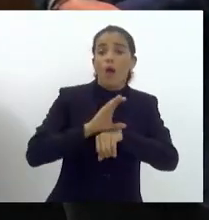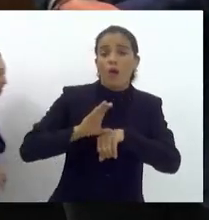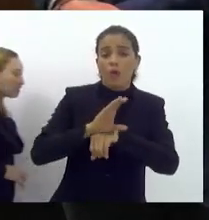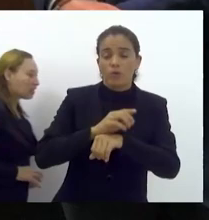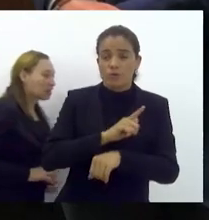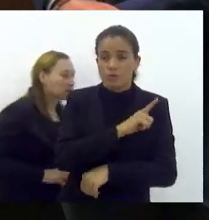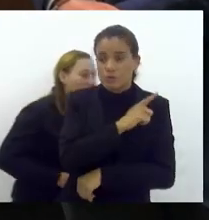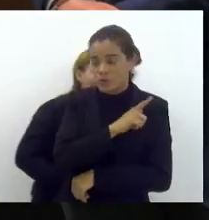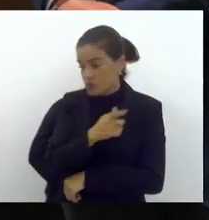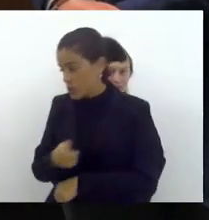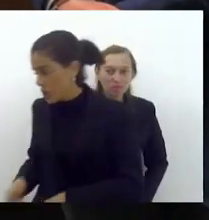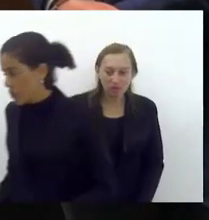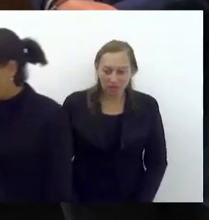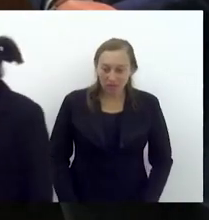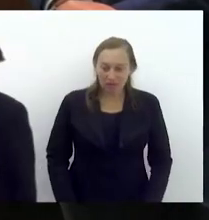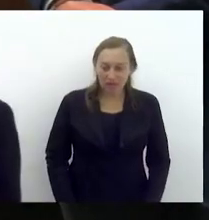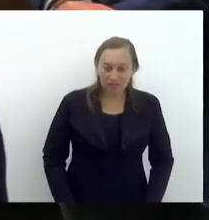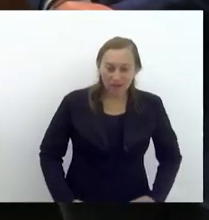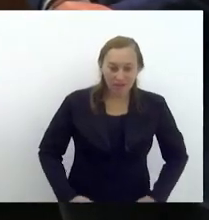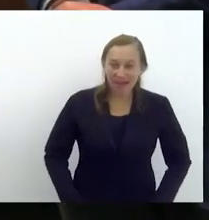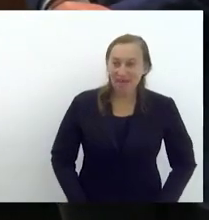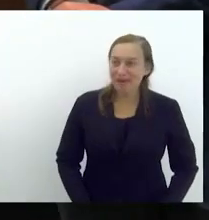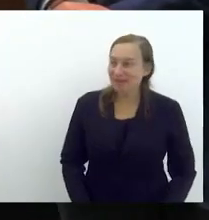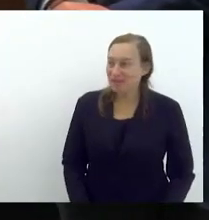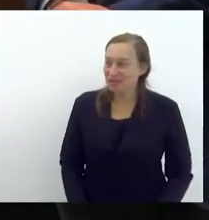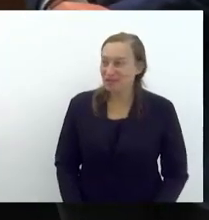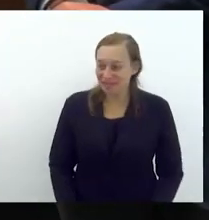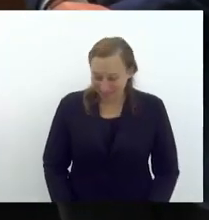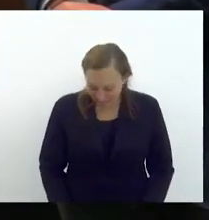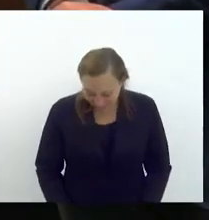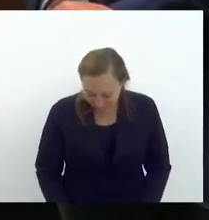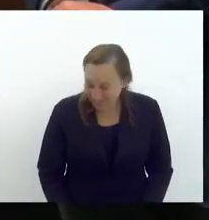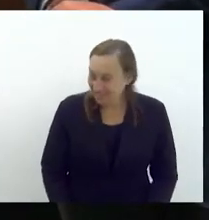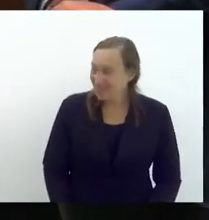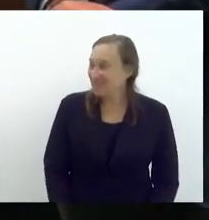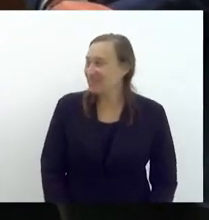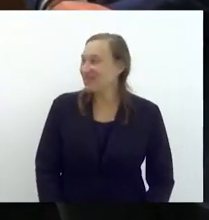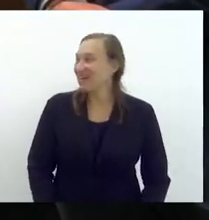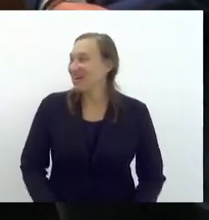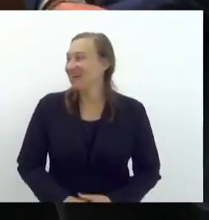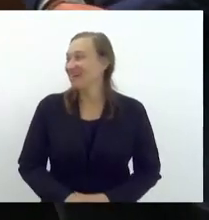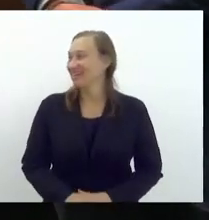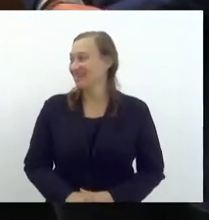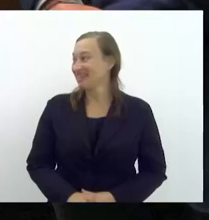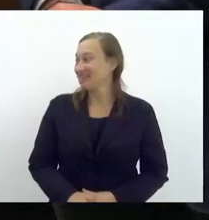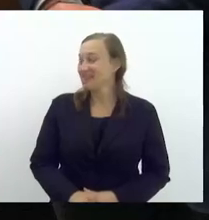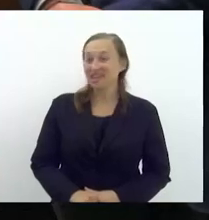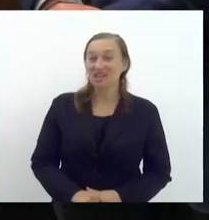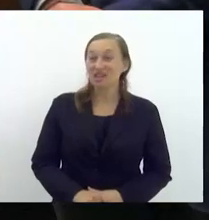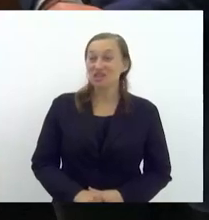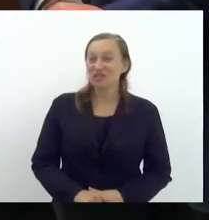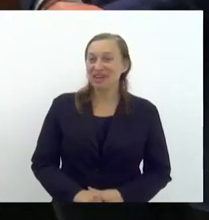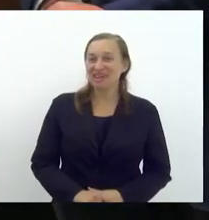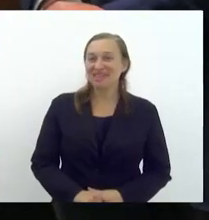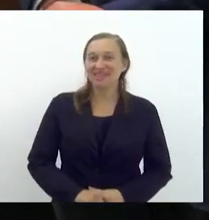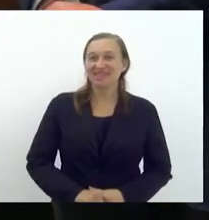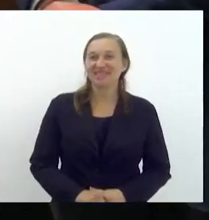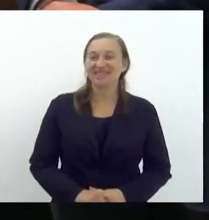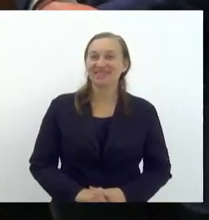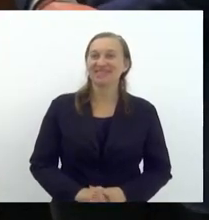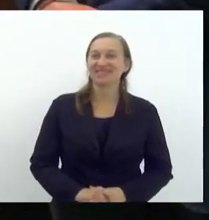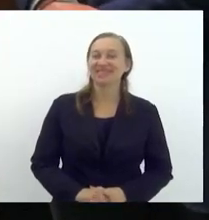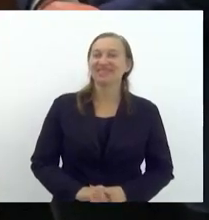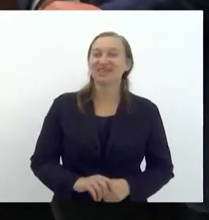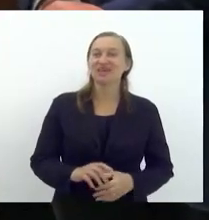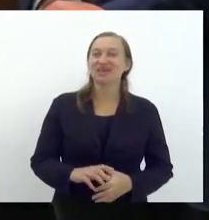gestor aí o conselho gestor pode dizer investe na urbanização do